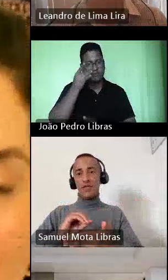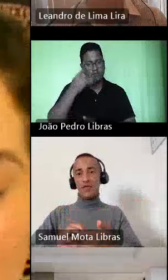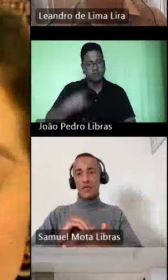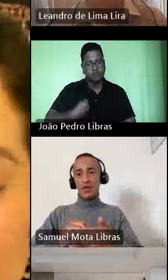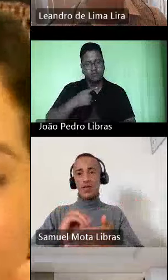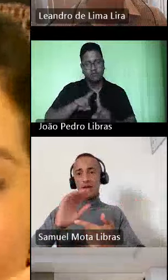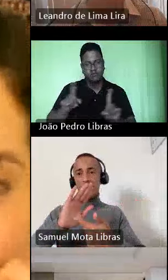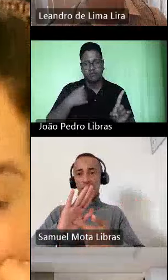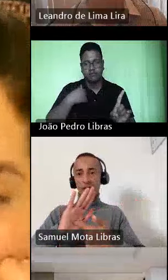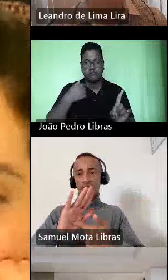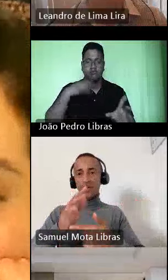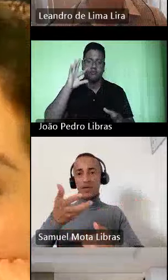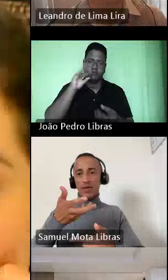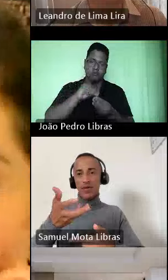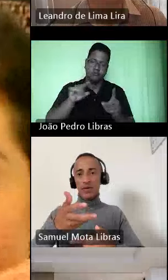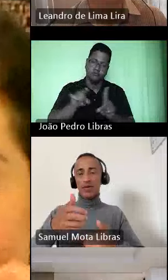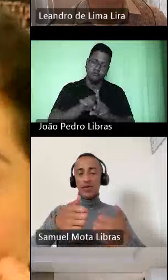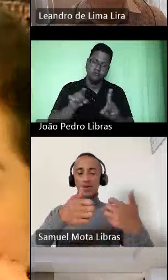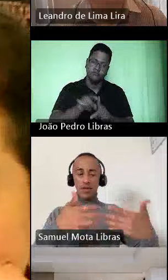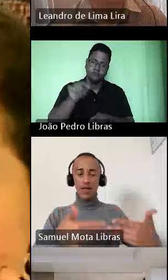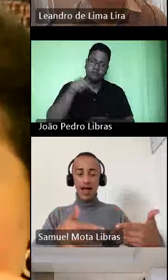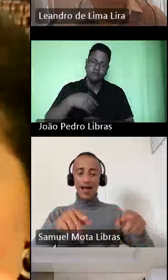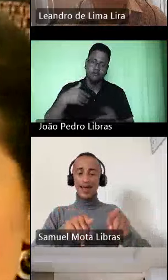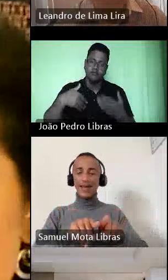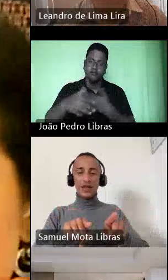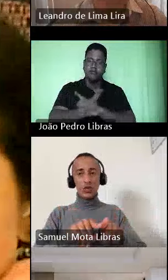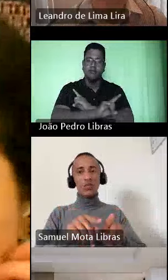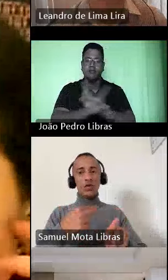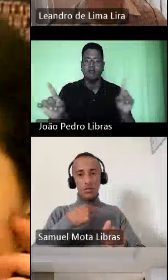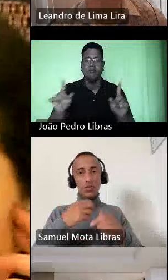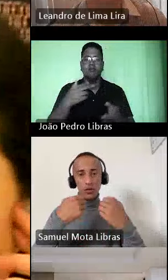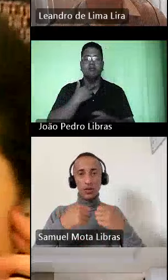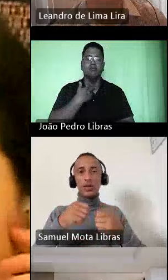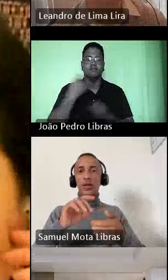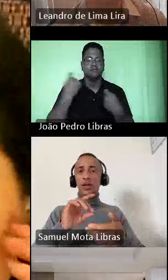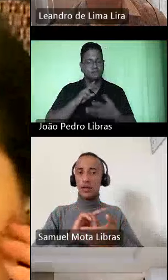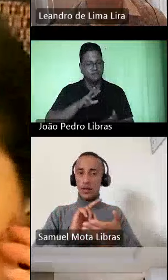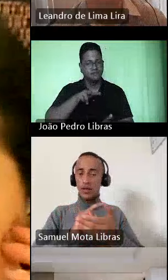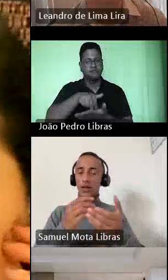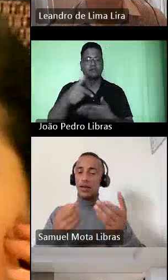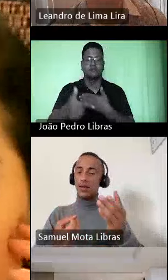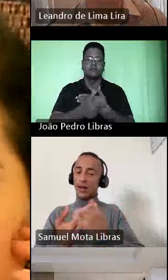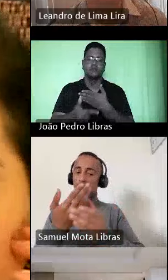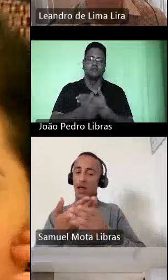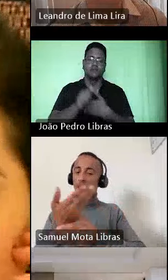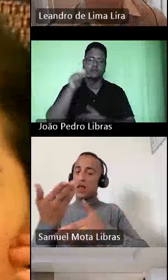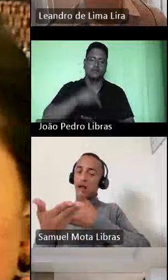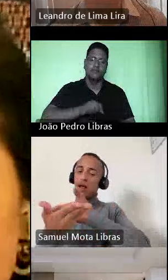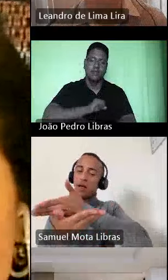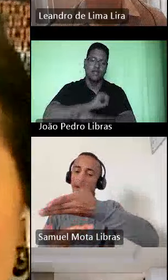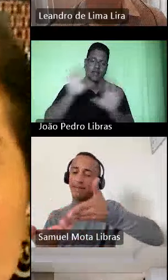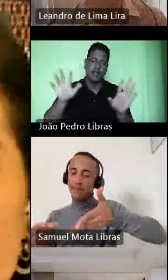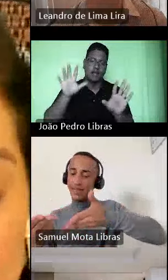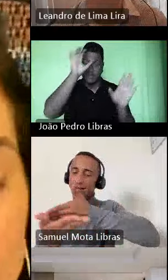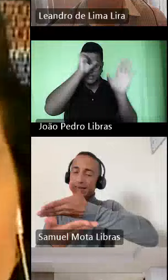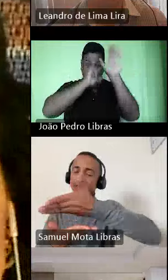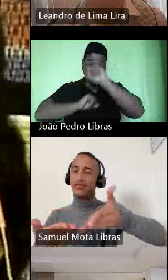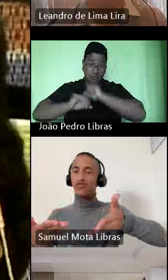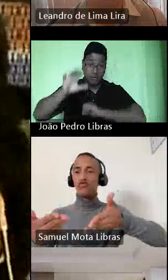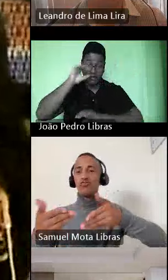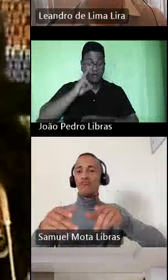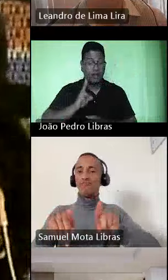queria deixar complementado porque não pode passar a gente criar esse ambiente de eh aprendizagem